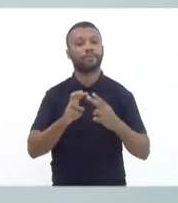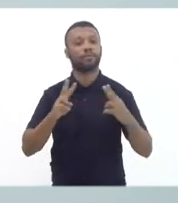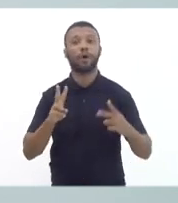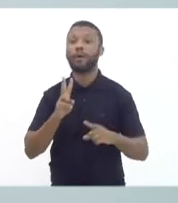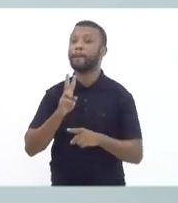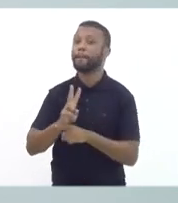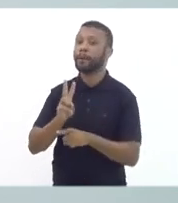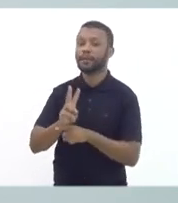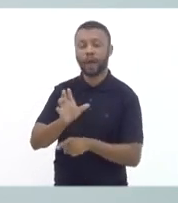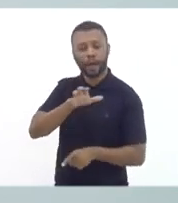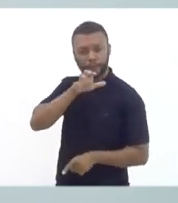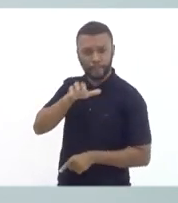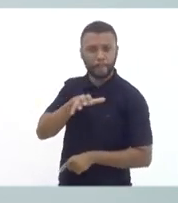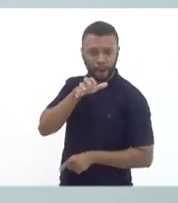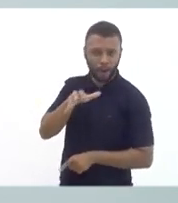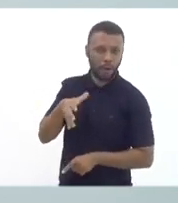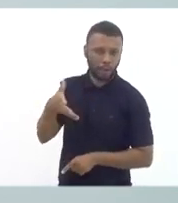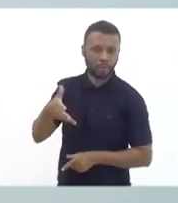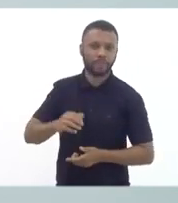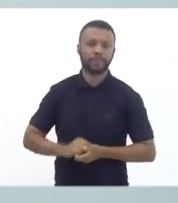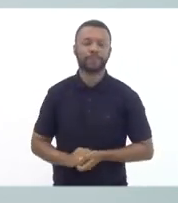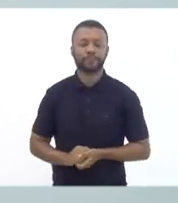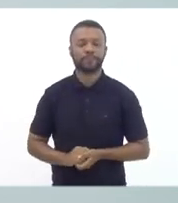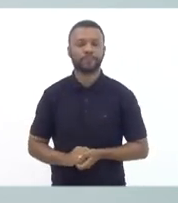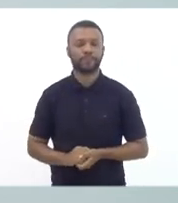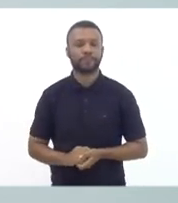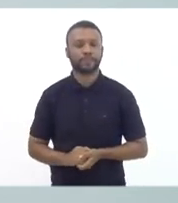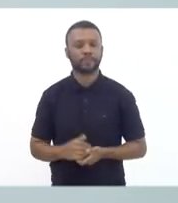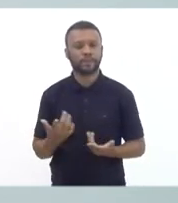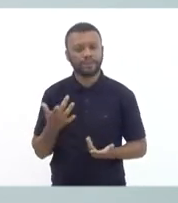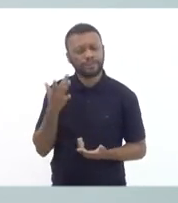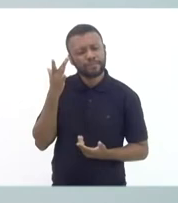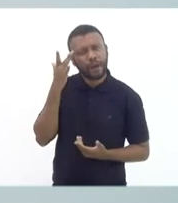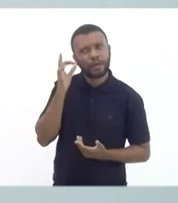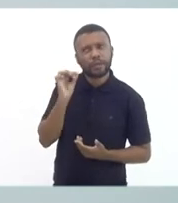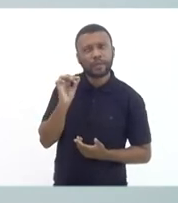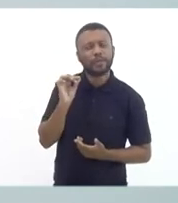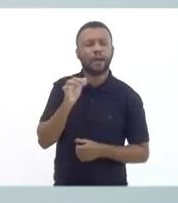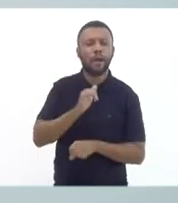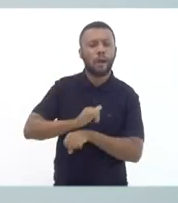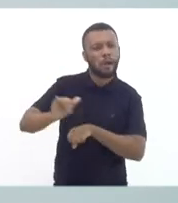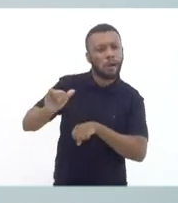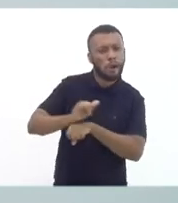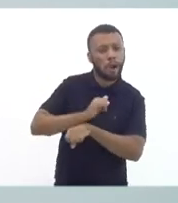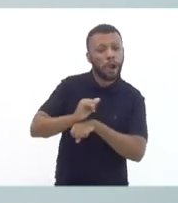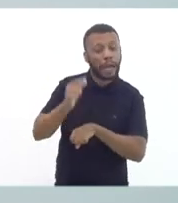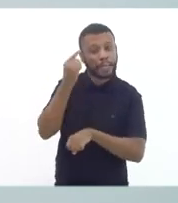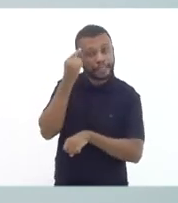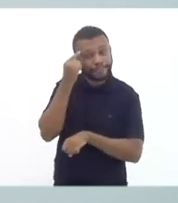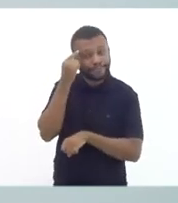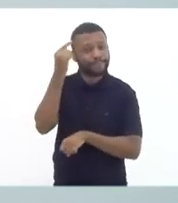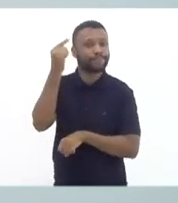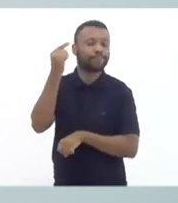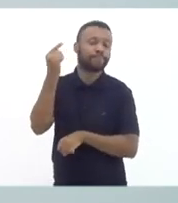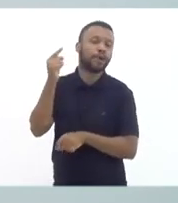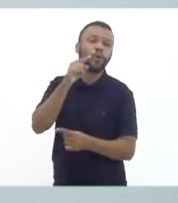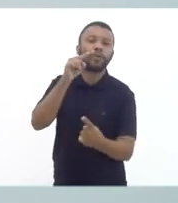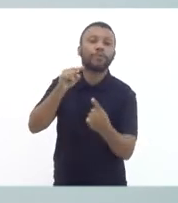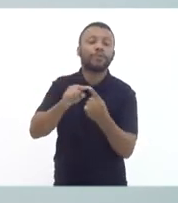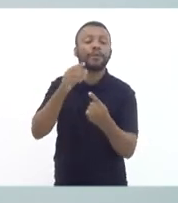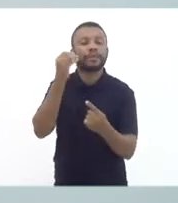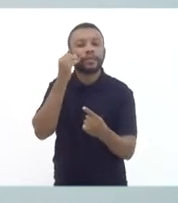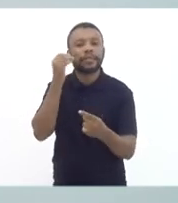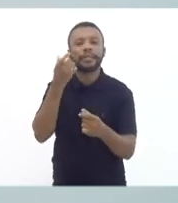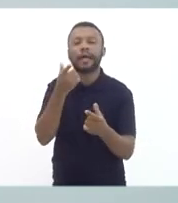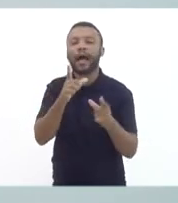Animal, que eu acho que até, de forma mais inteligente, canaliza, né? Uhum. Você bater na porta das